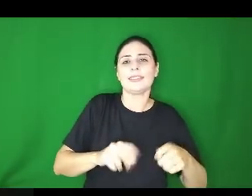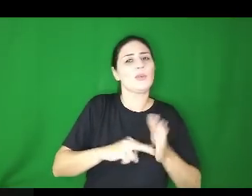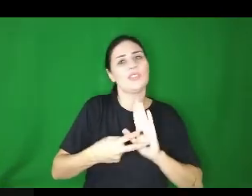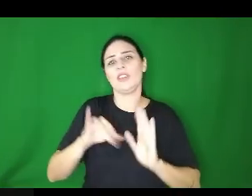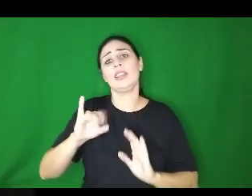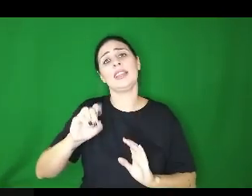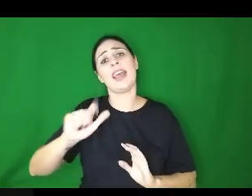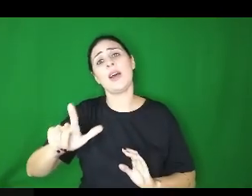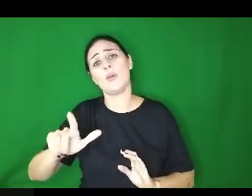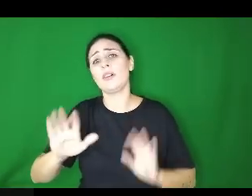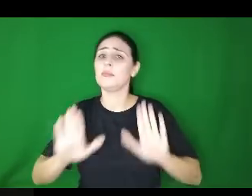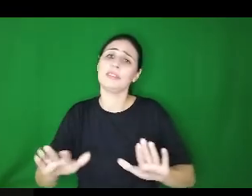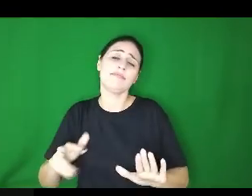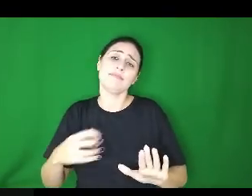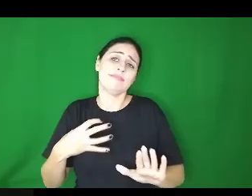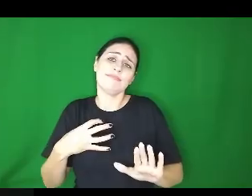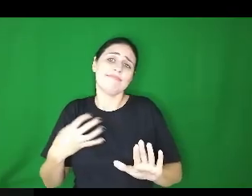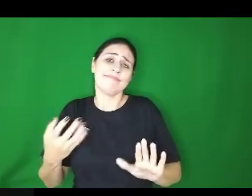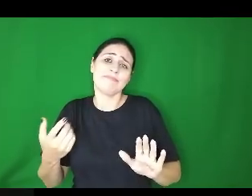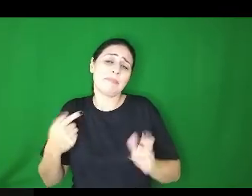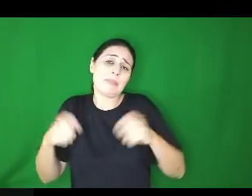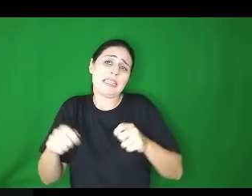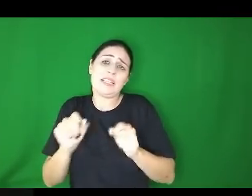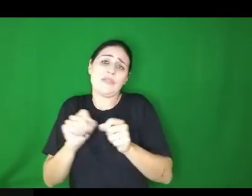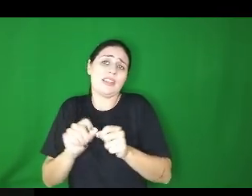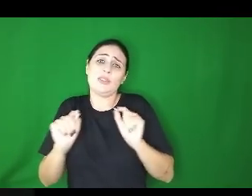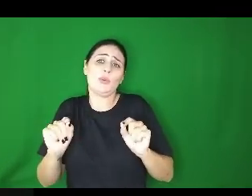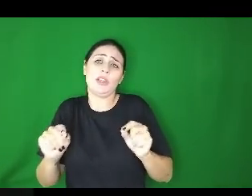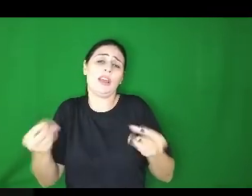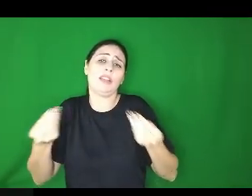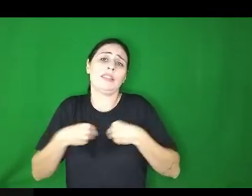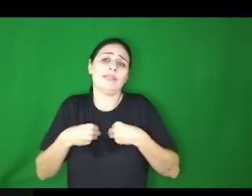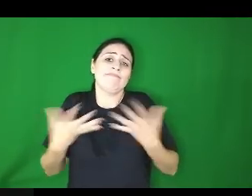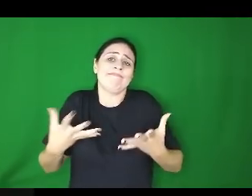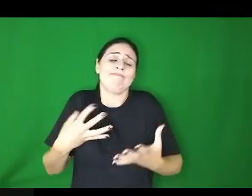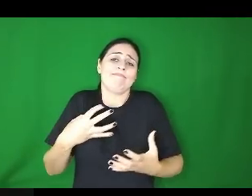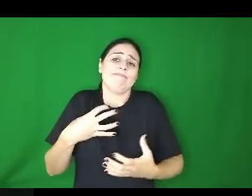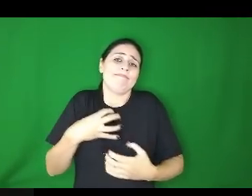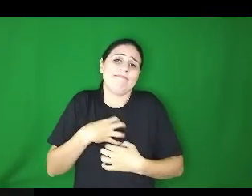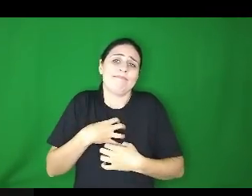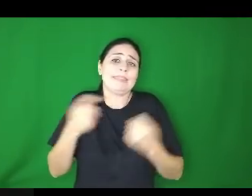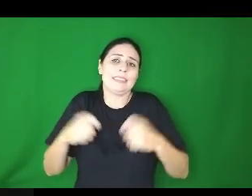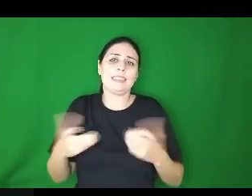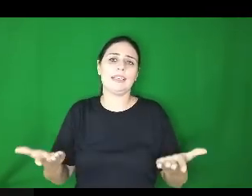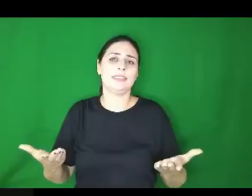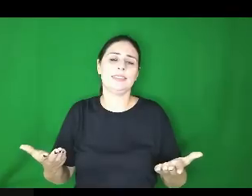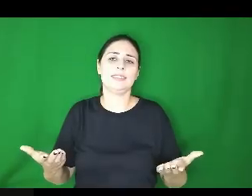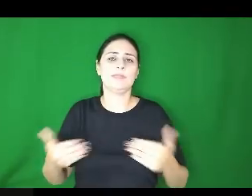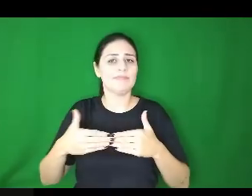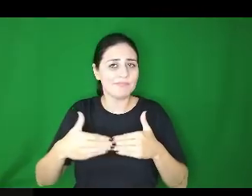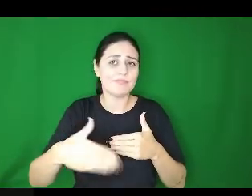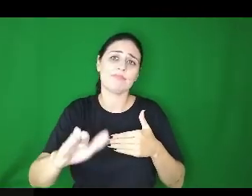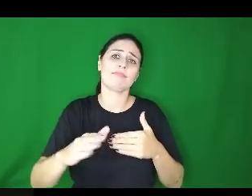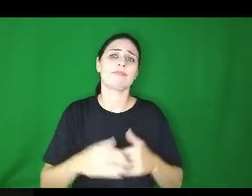faz nem para uma ponta, nem para outra, porque se você se apegar ao ideal, você logo se frustra, vai falar, vai, né? Ou